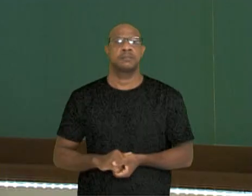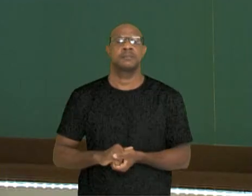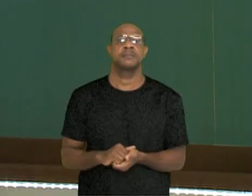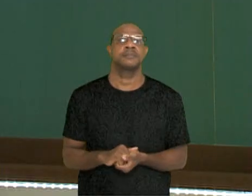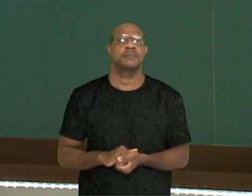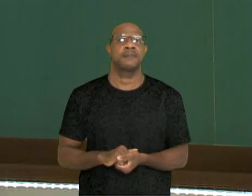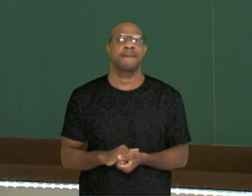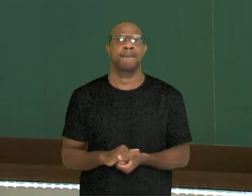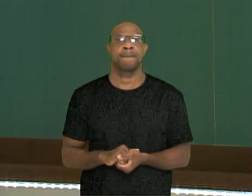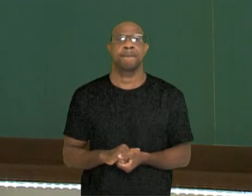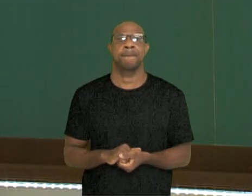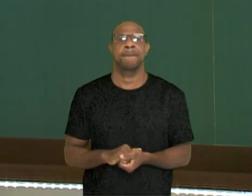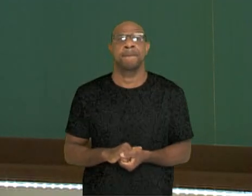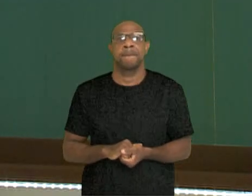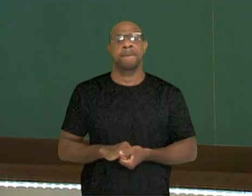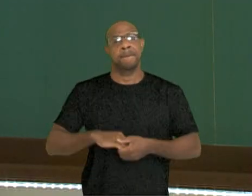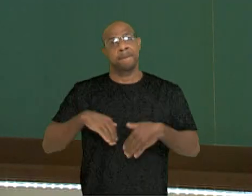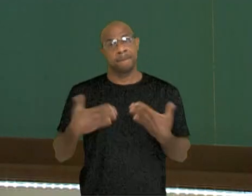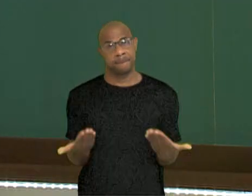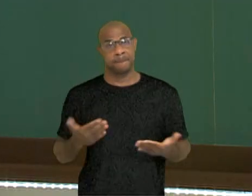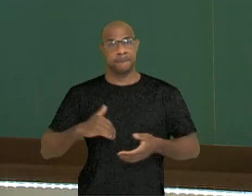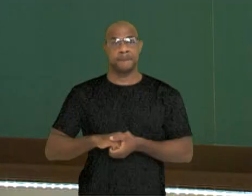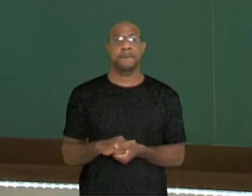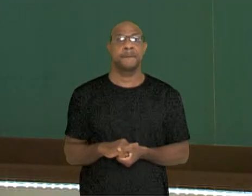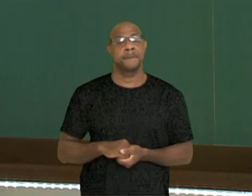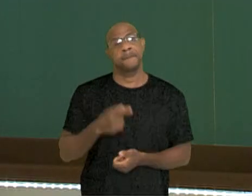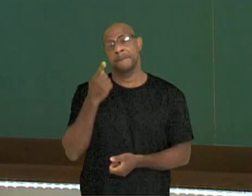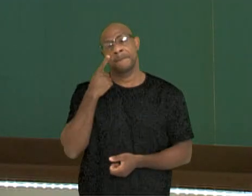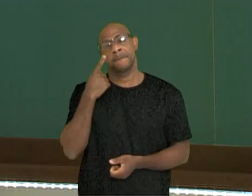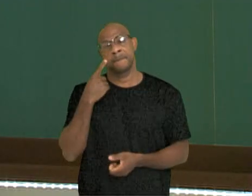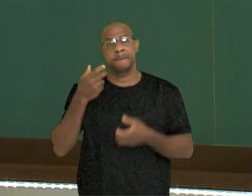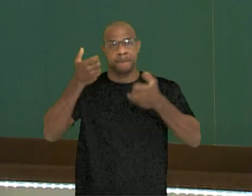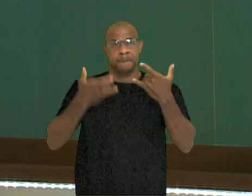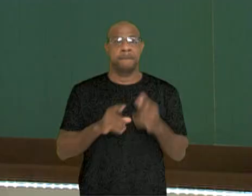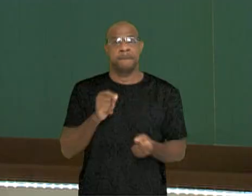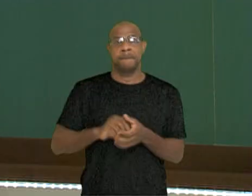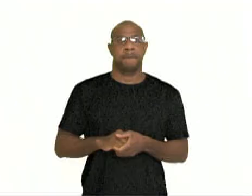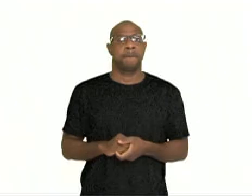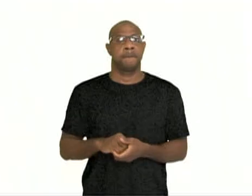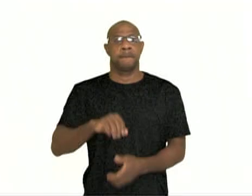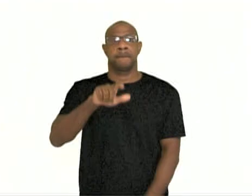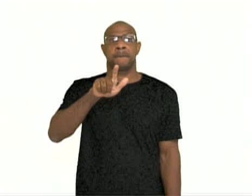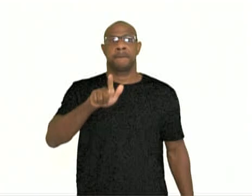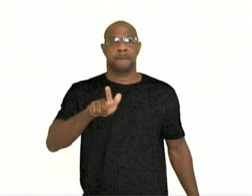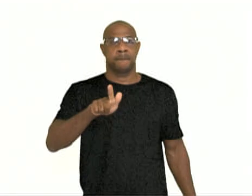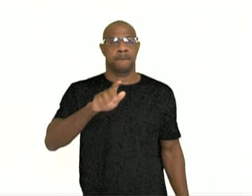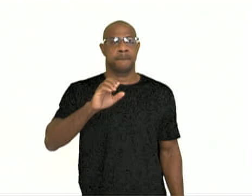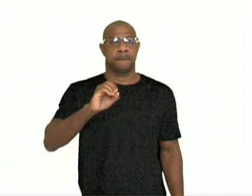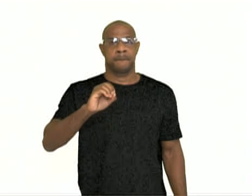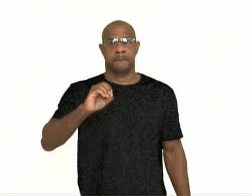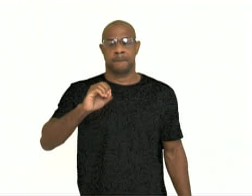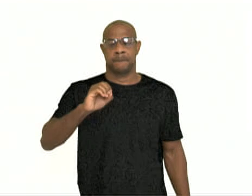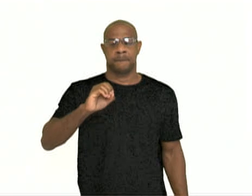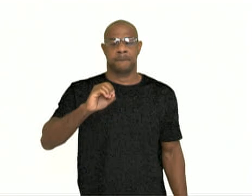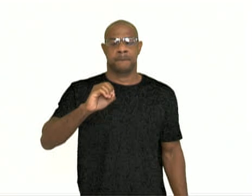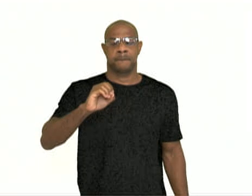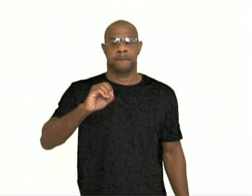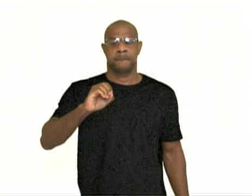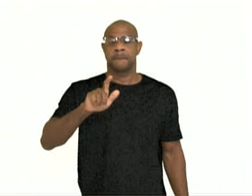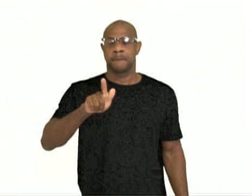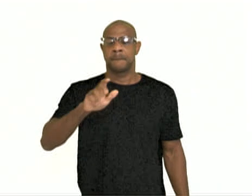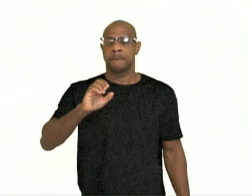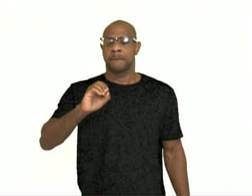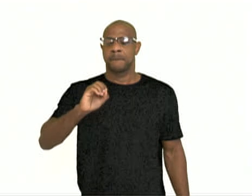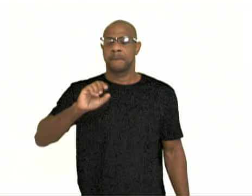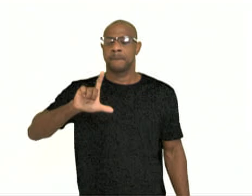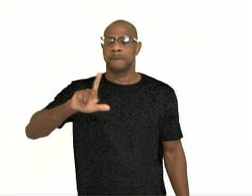vamos entender os movimentos. Antes disso, vamos pensar um pouquinho nos golpes agora. Então, nós temos aí